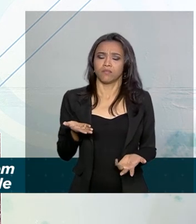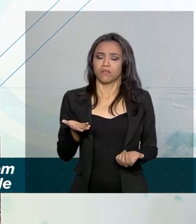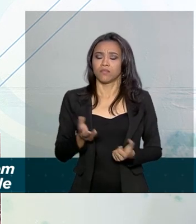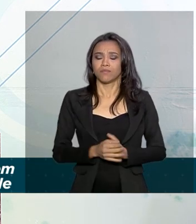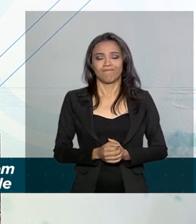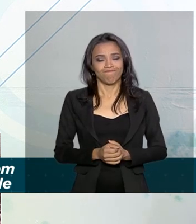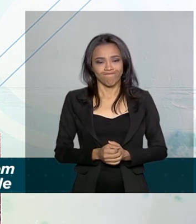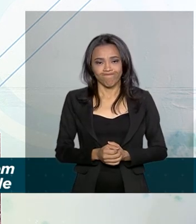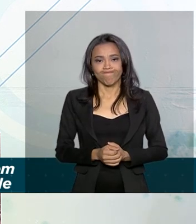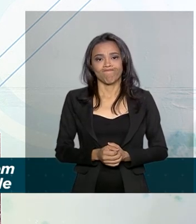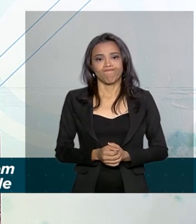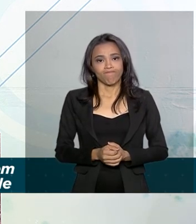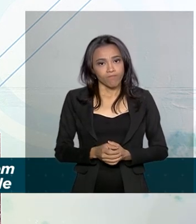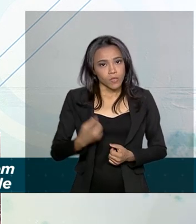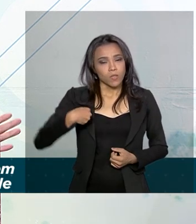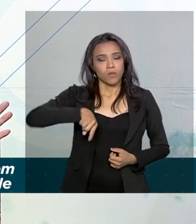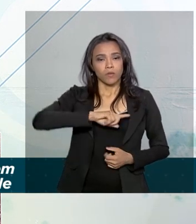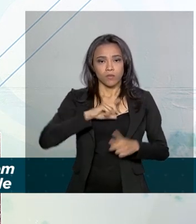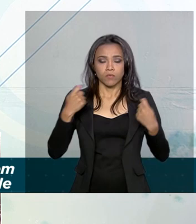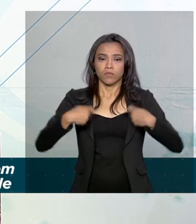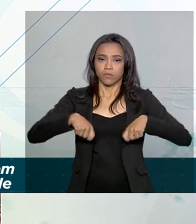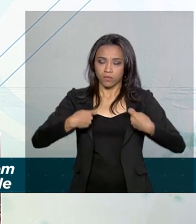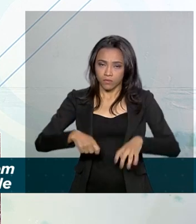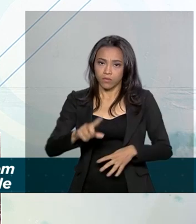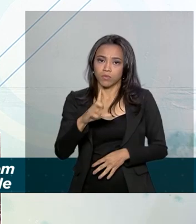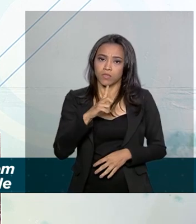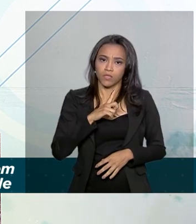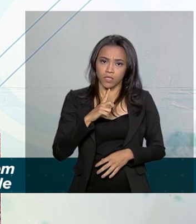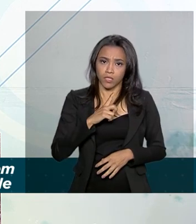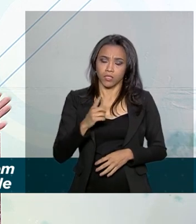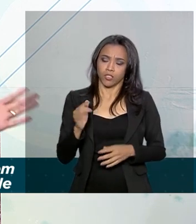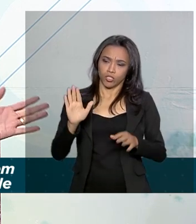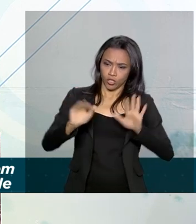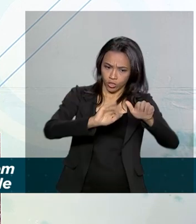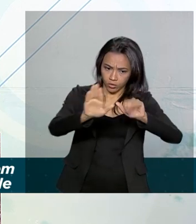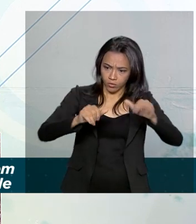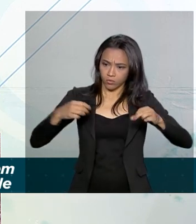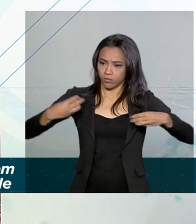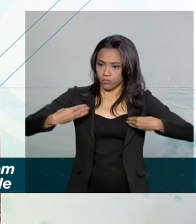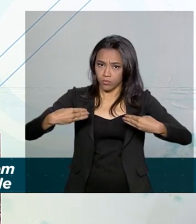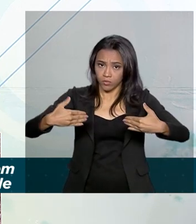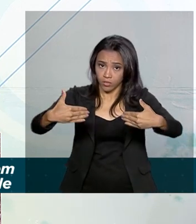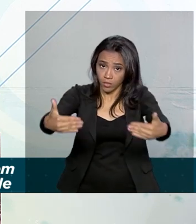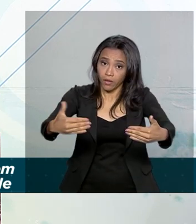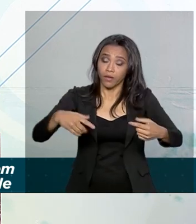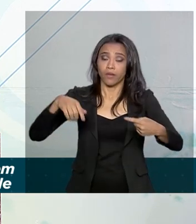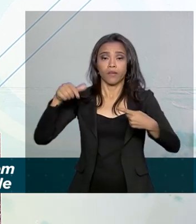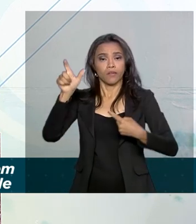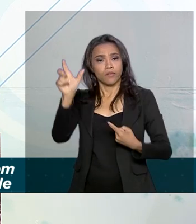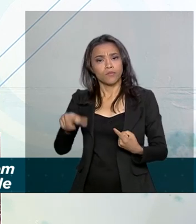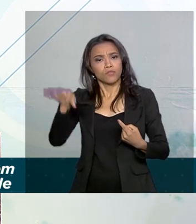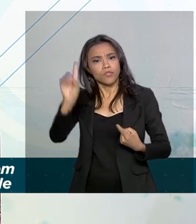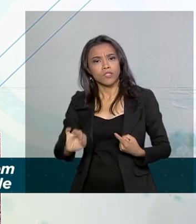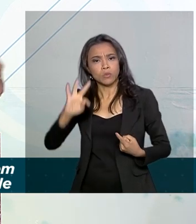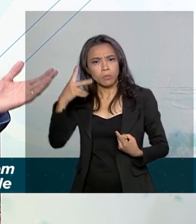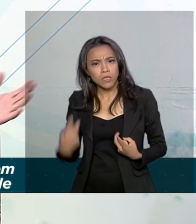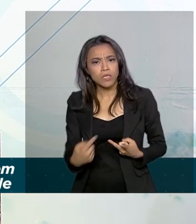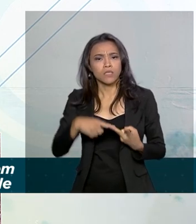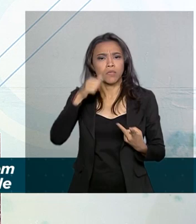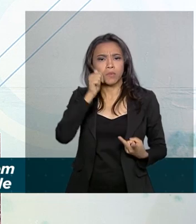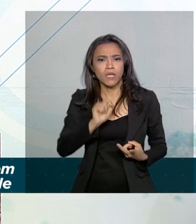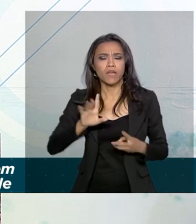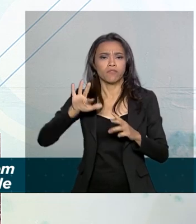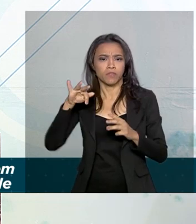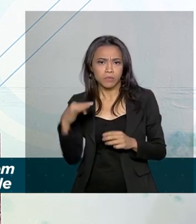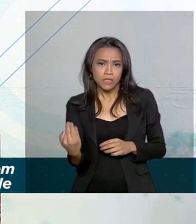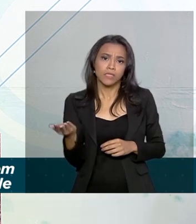Nós temos que ter, juntando aqui os ministérios da mulher, direitos humanos e família, com